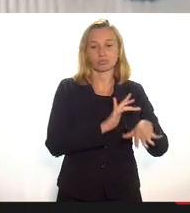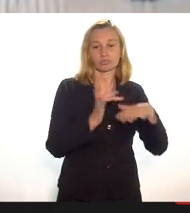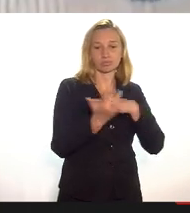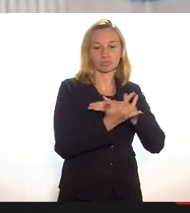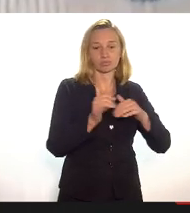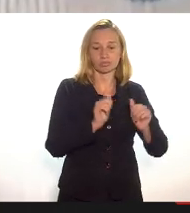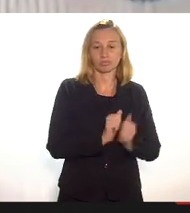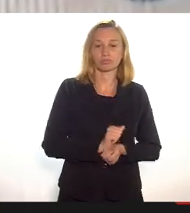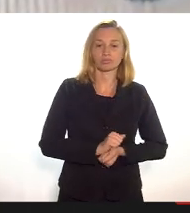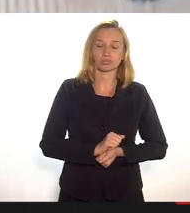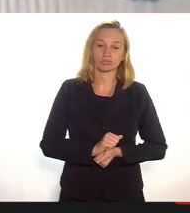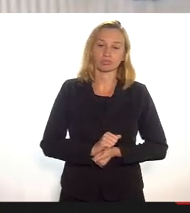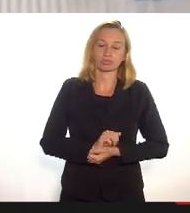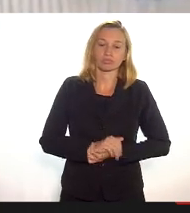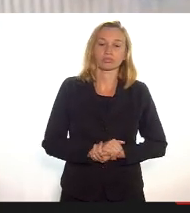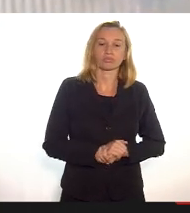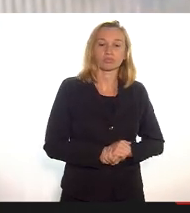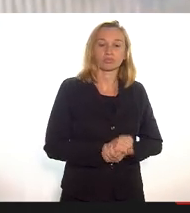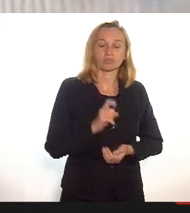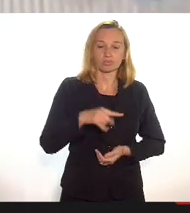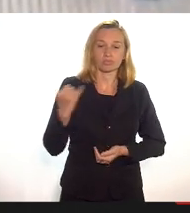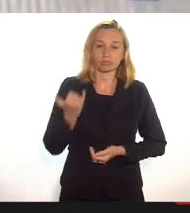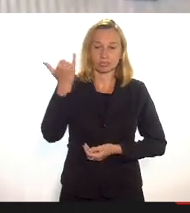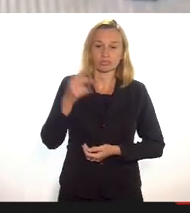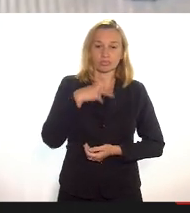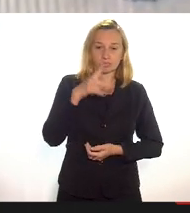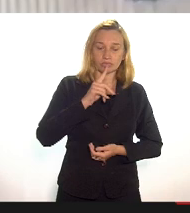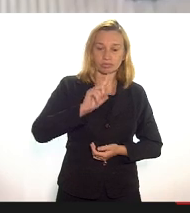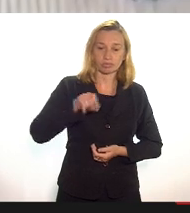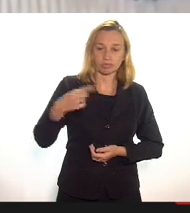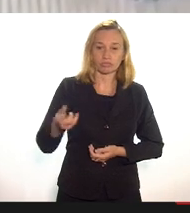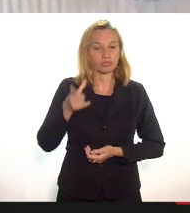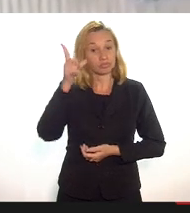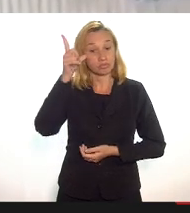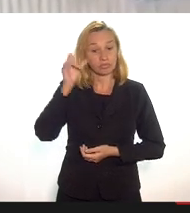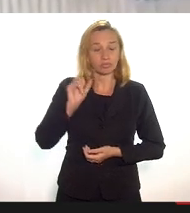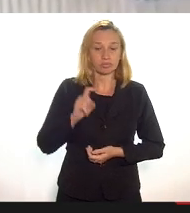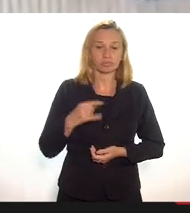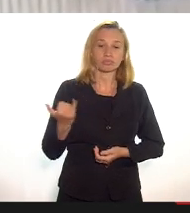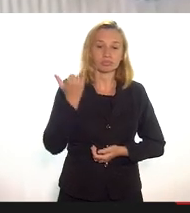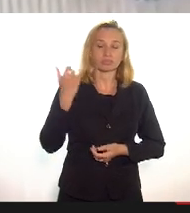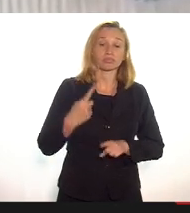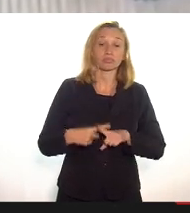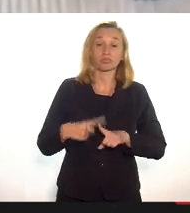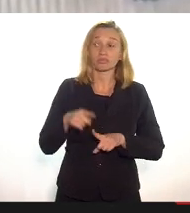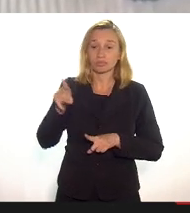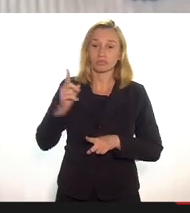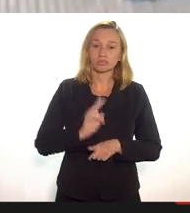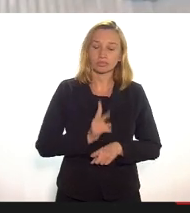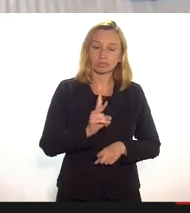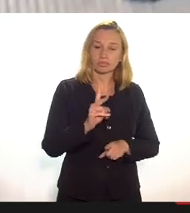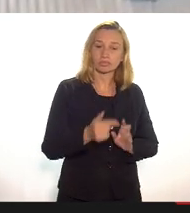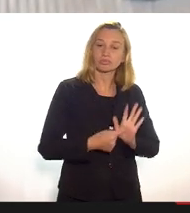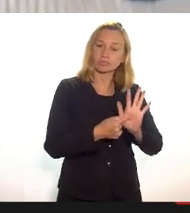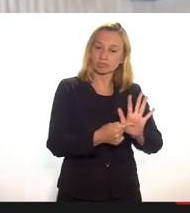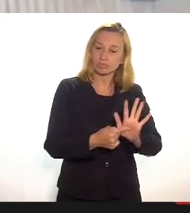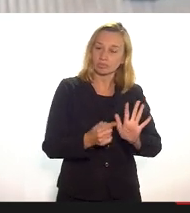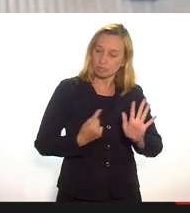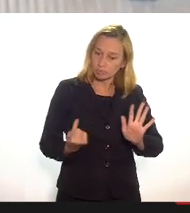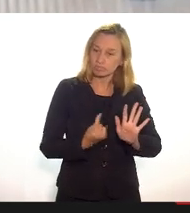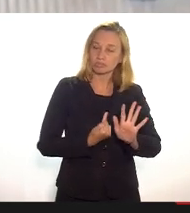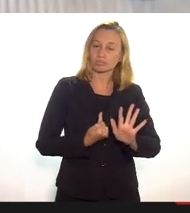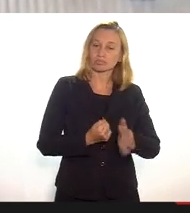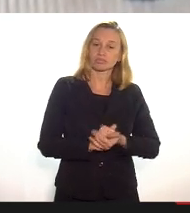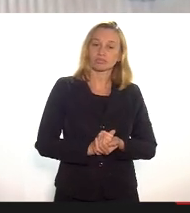audiência tão importante. Acho que falar depois da Lucinha é muito importante porque ela sempre energiza a gente,